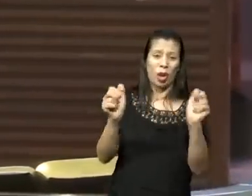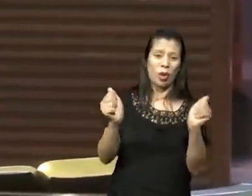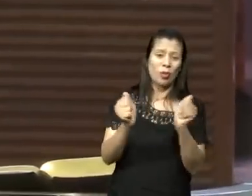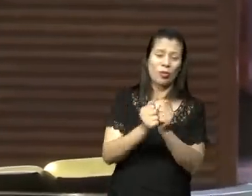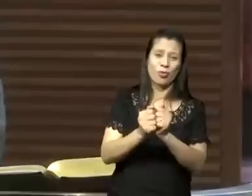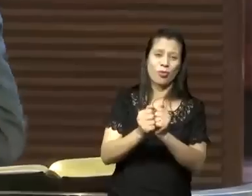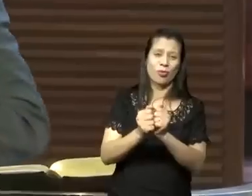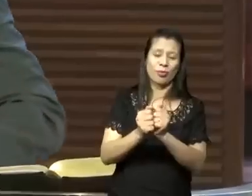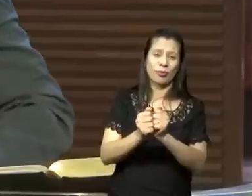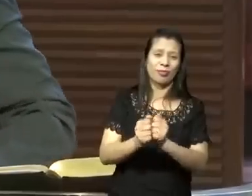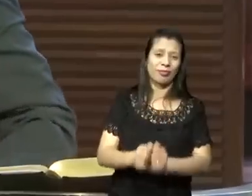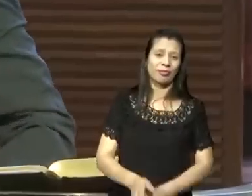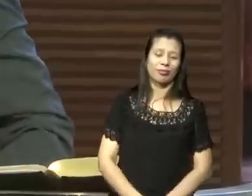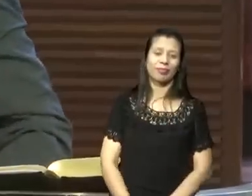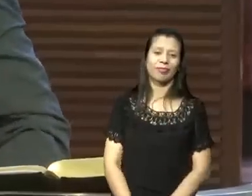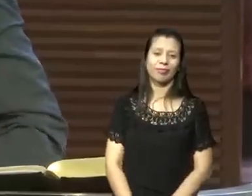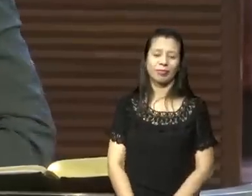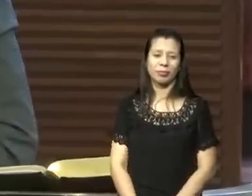Mas como